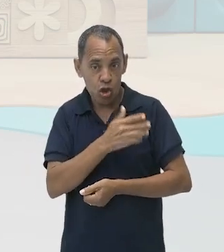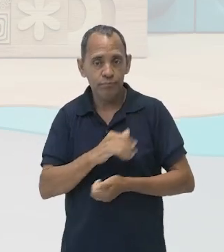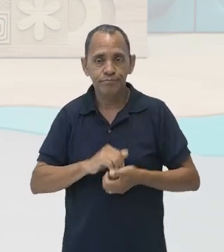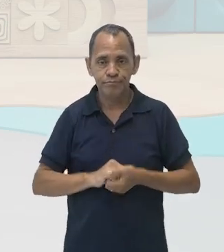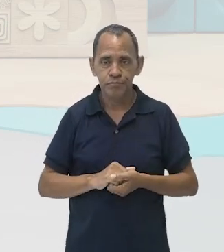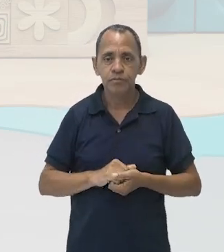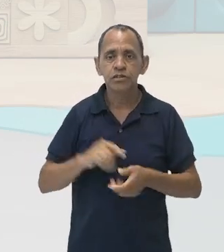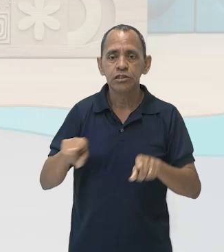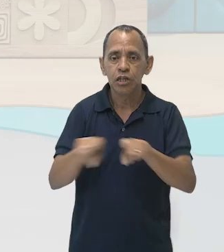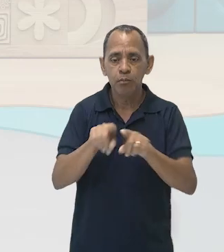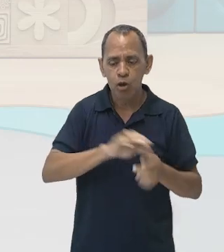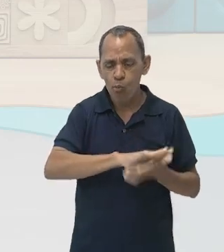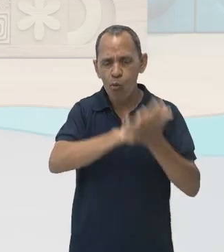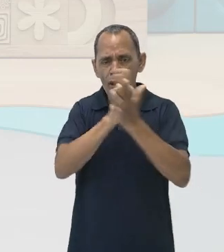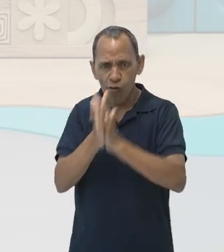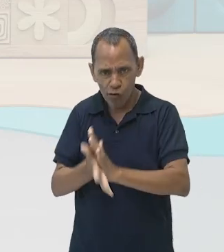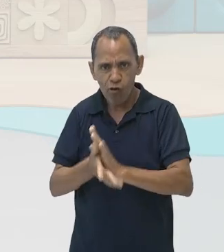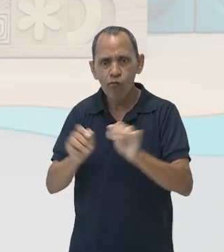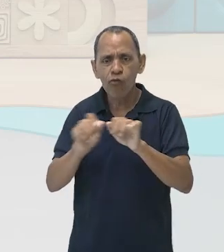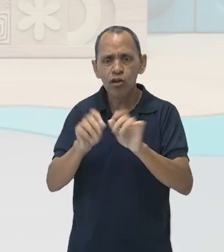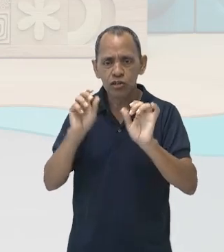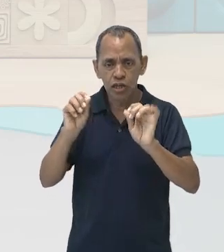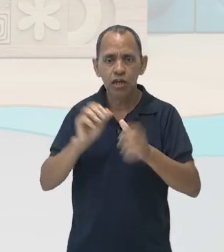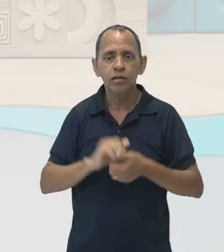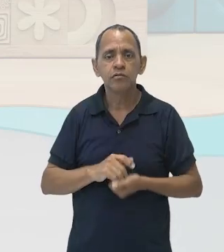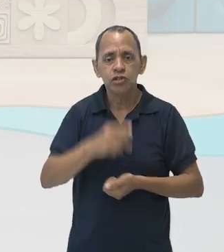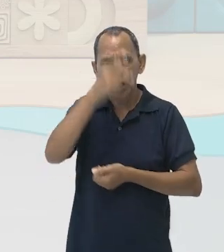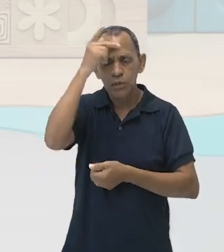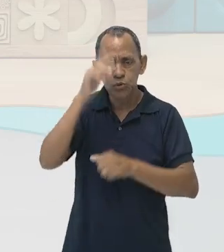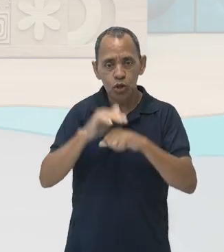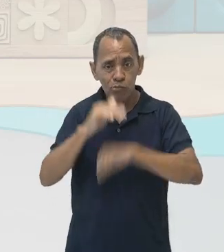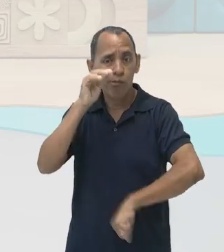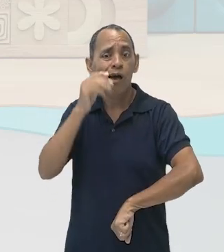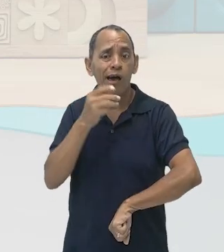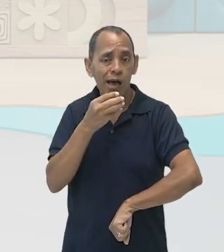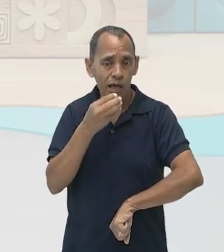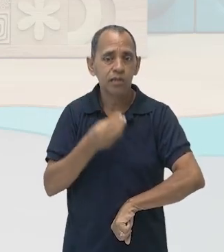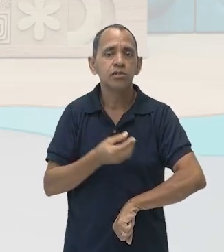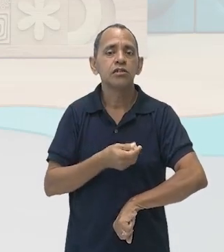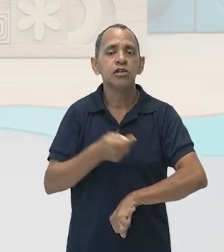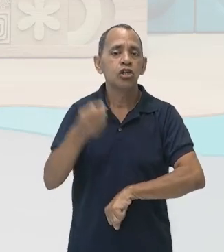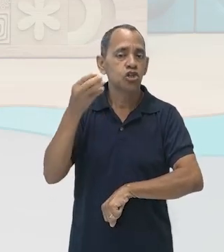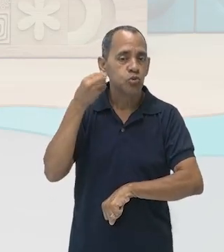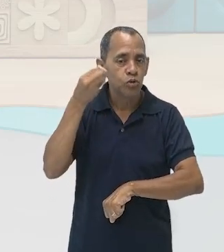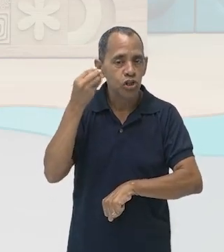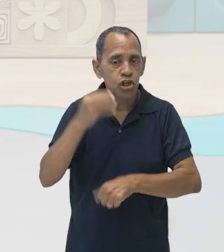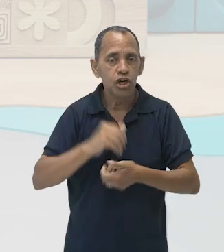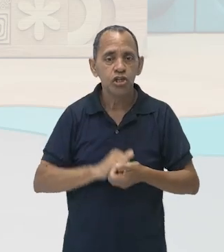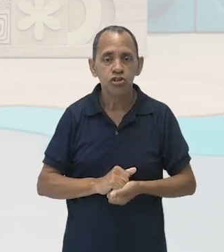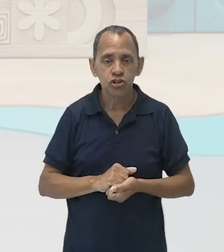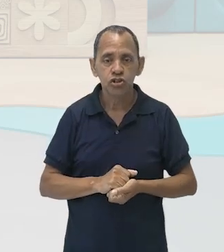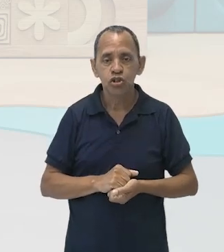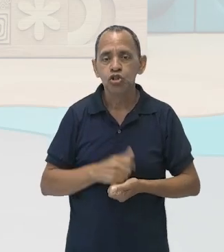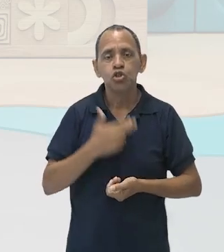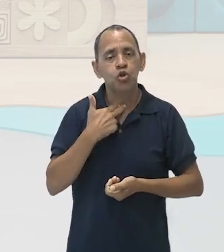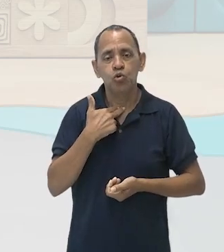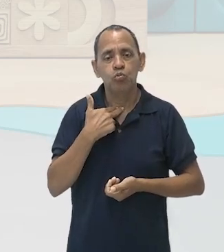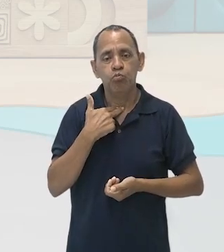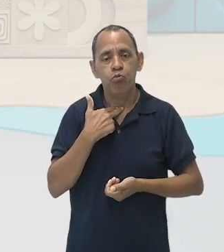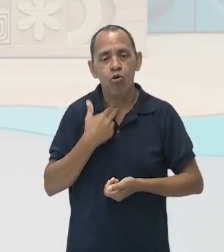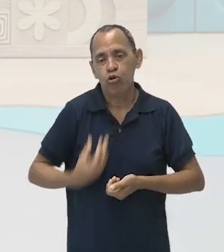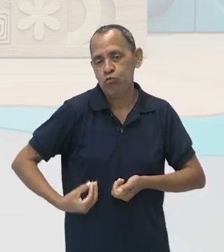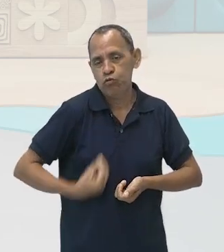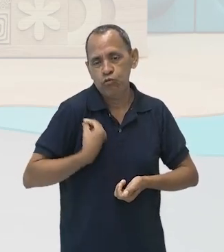que muitos desses idosos eles não se permitam vivenciar a dança na velhice de forma